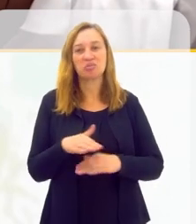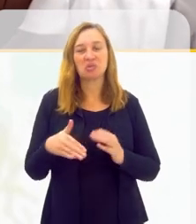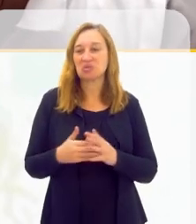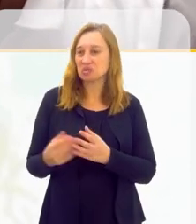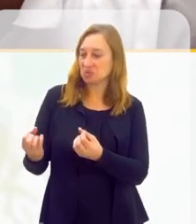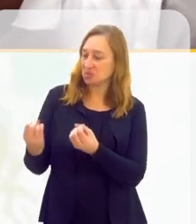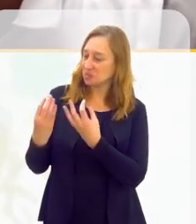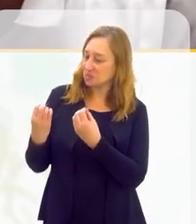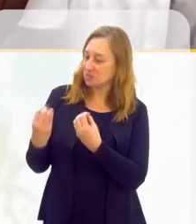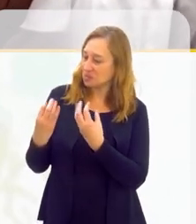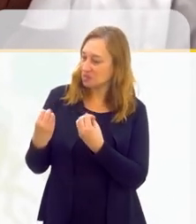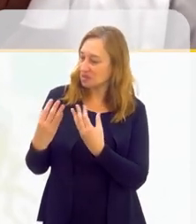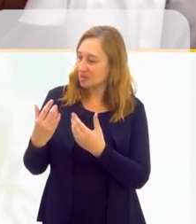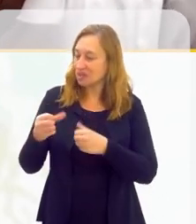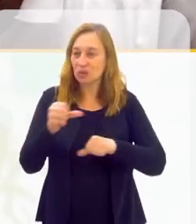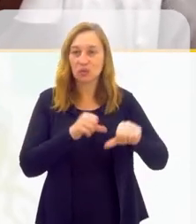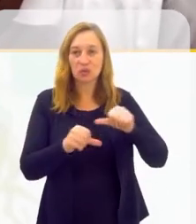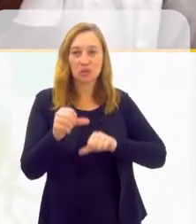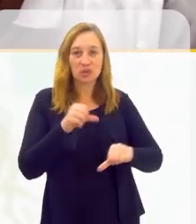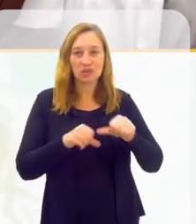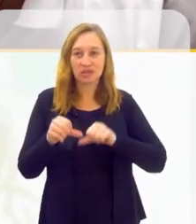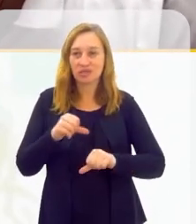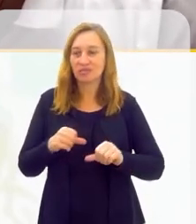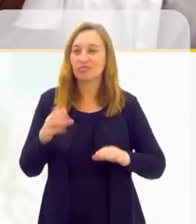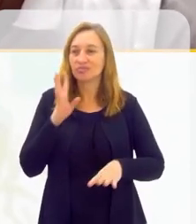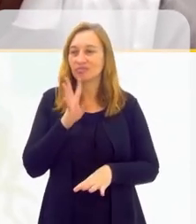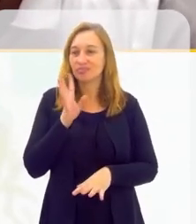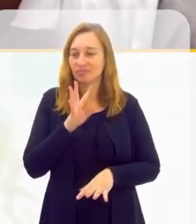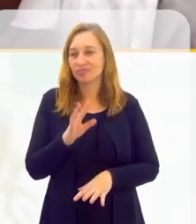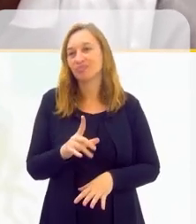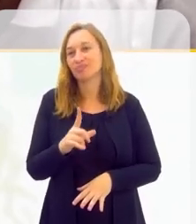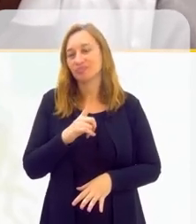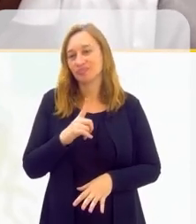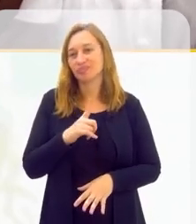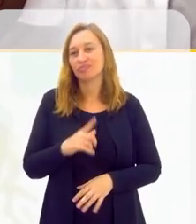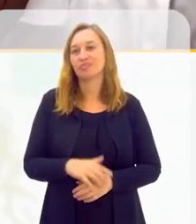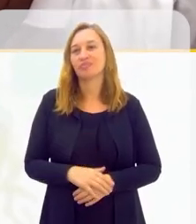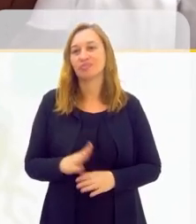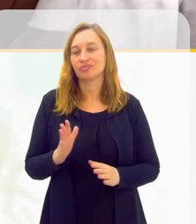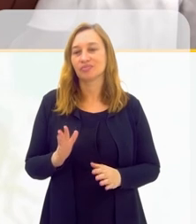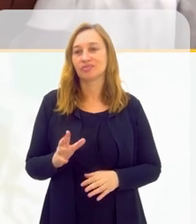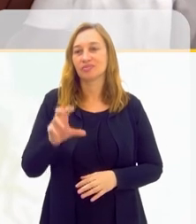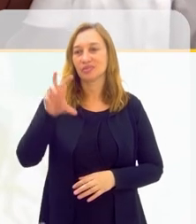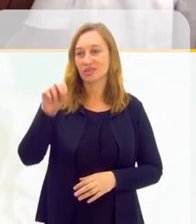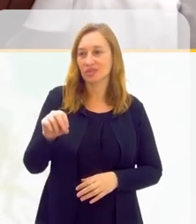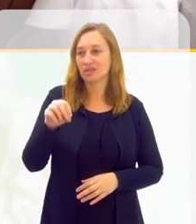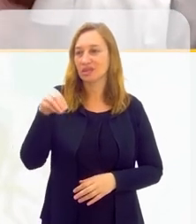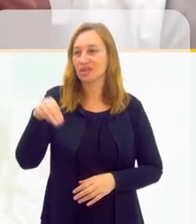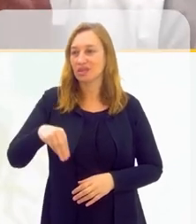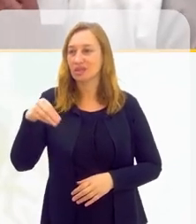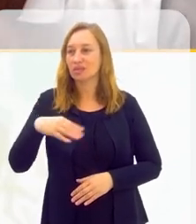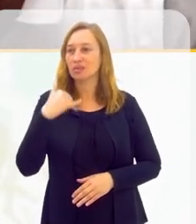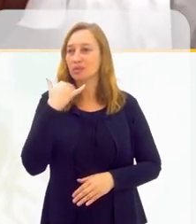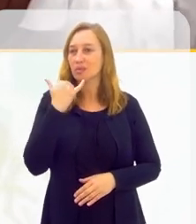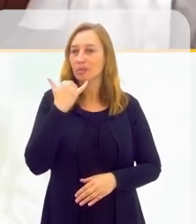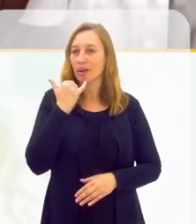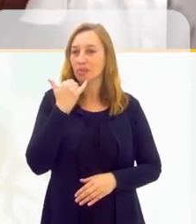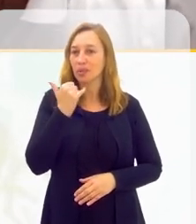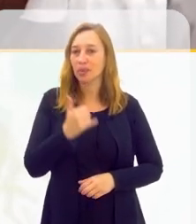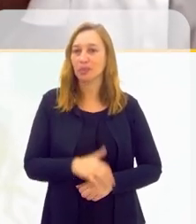por todos os ensinamentos, por essa troca tão bacana que nós tivemos aí nesses 50 minutos de